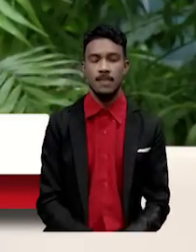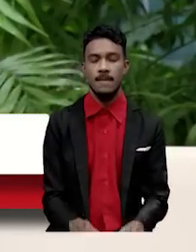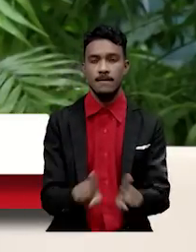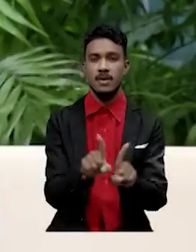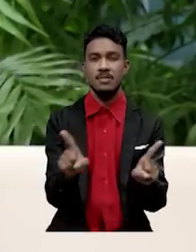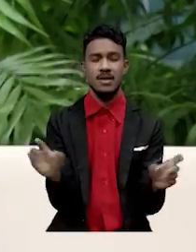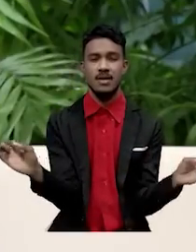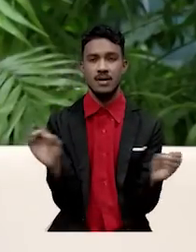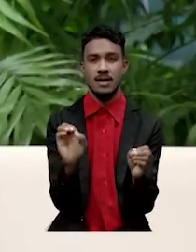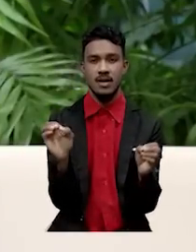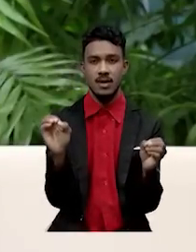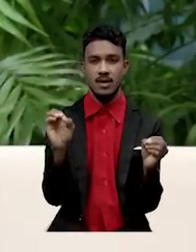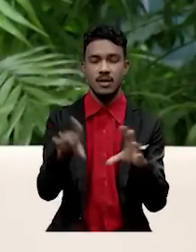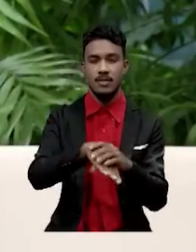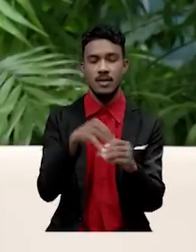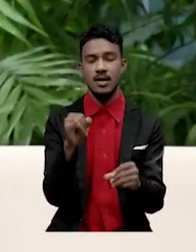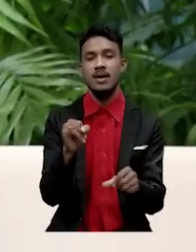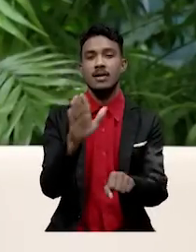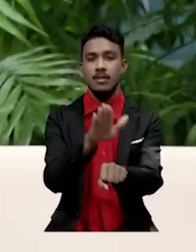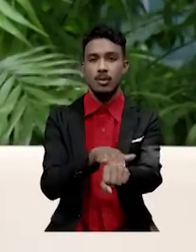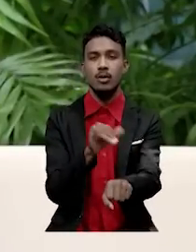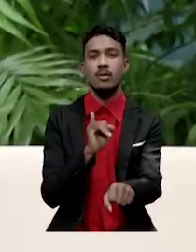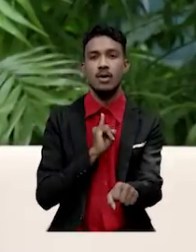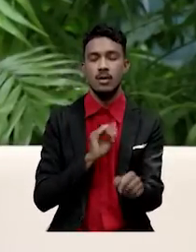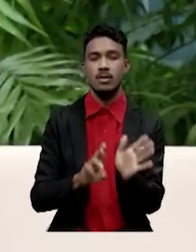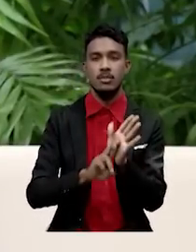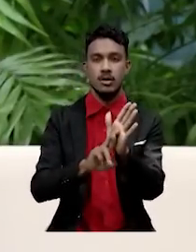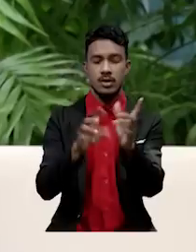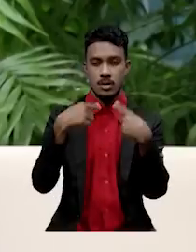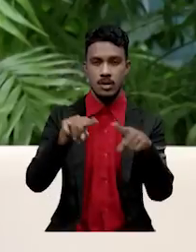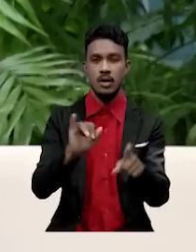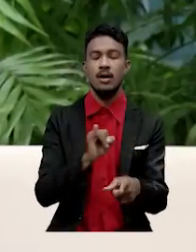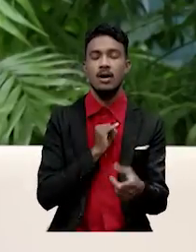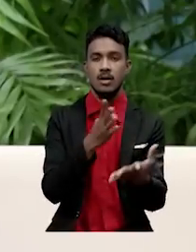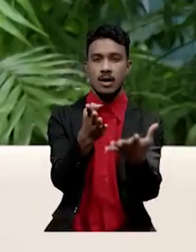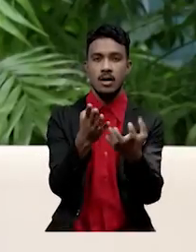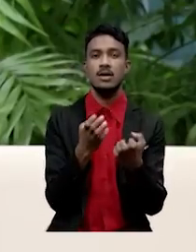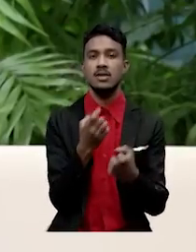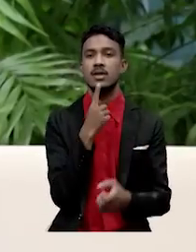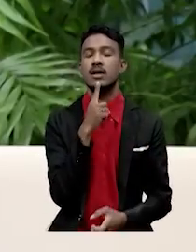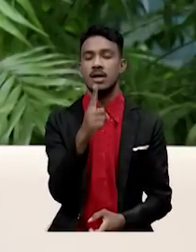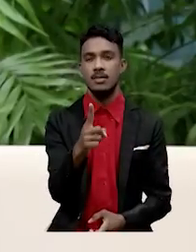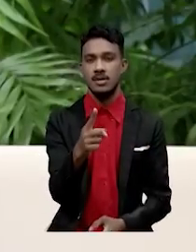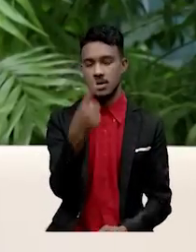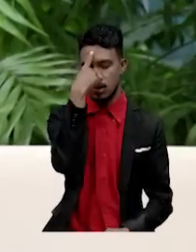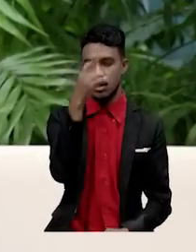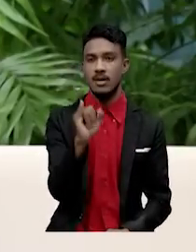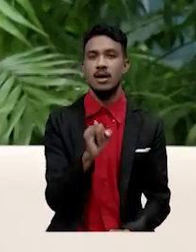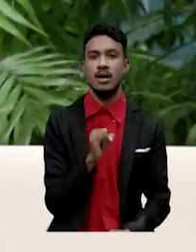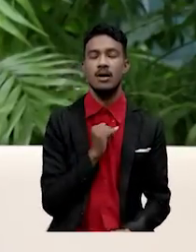lá consegue sair, Niaruca Raumai, eu agradeço também a vocês. Também vamos, primeira vez,